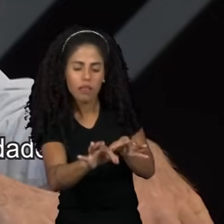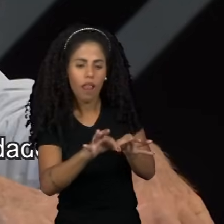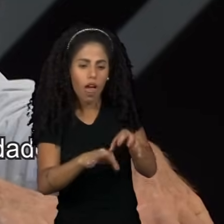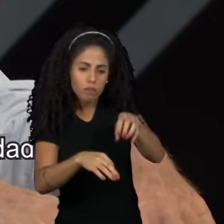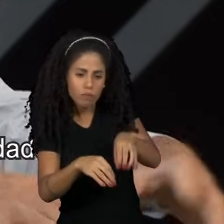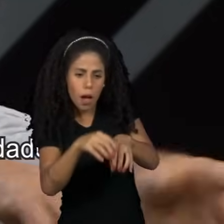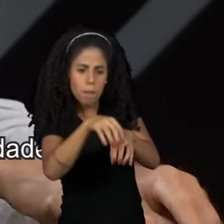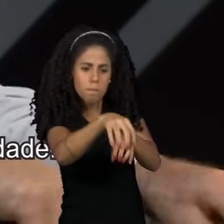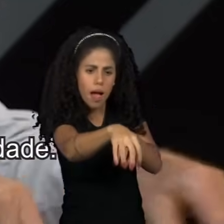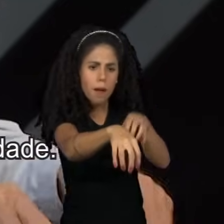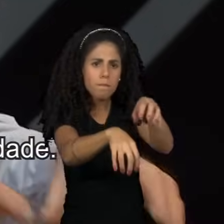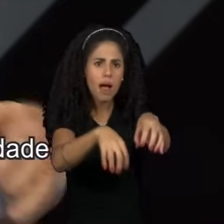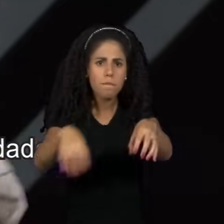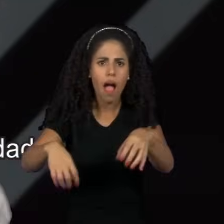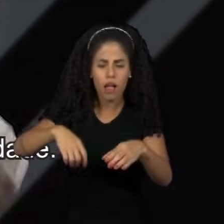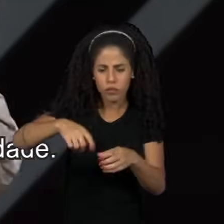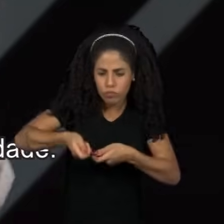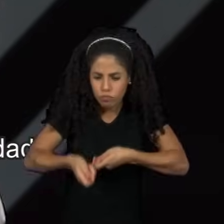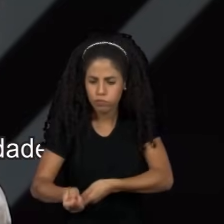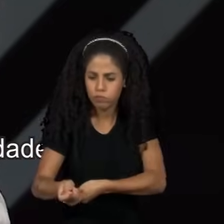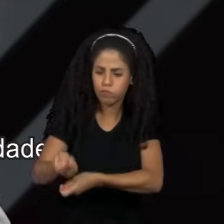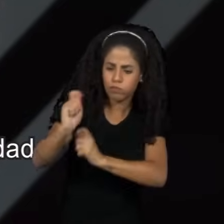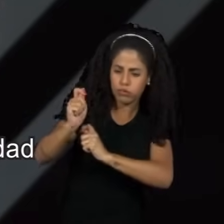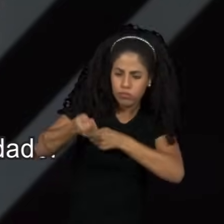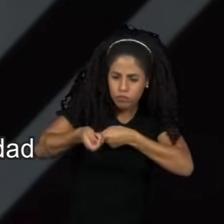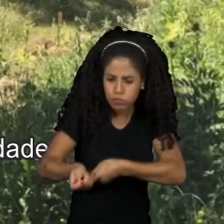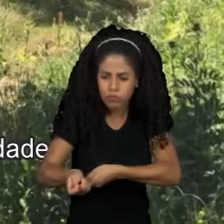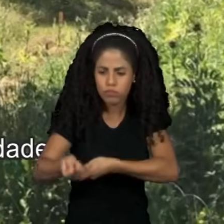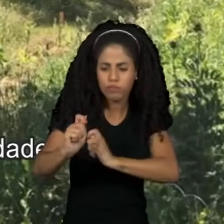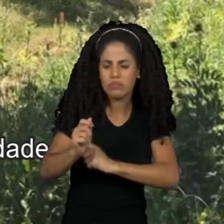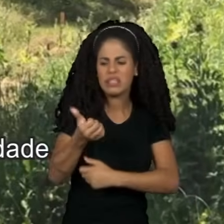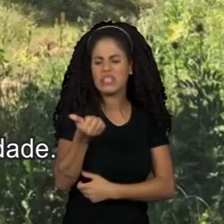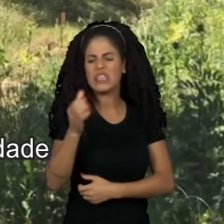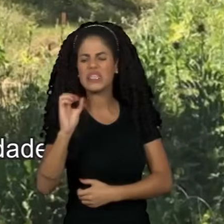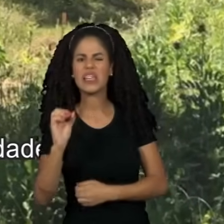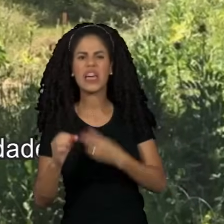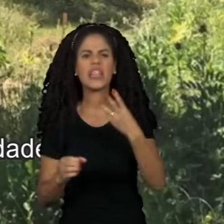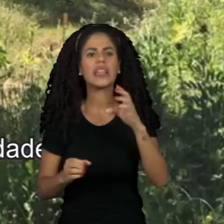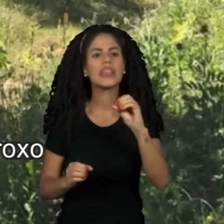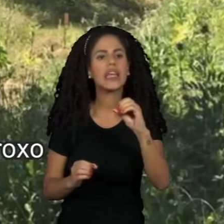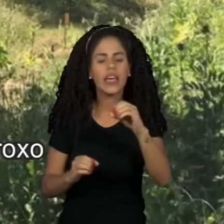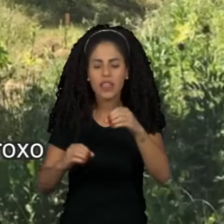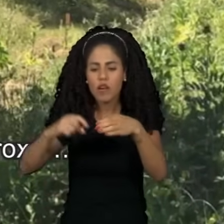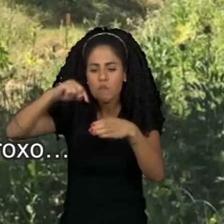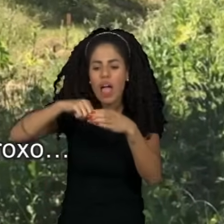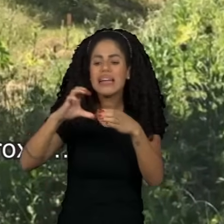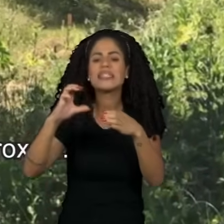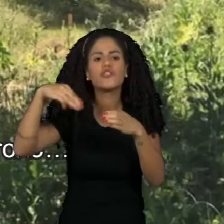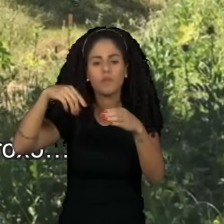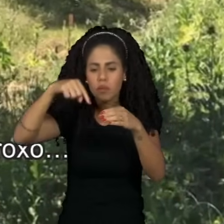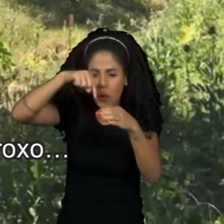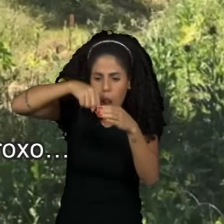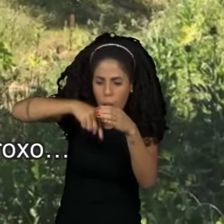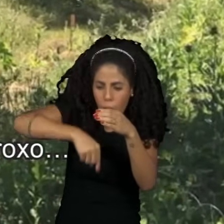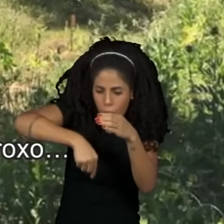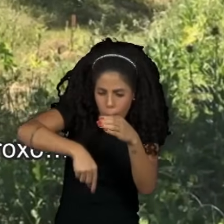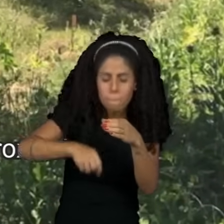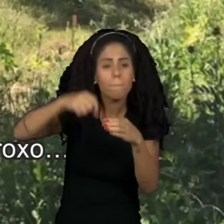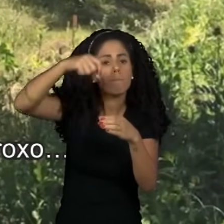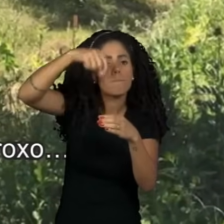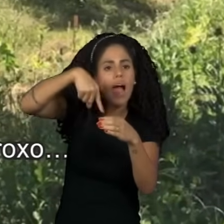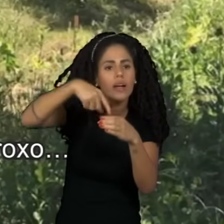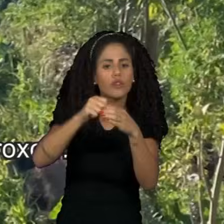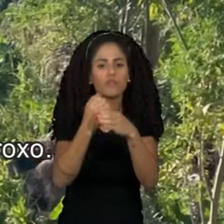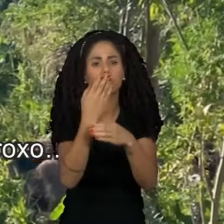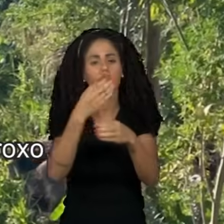a terra um pouquinho, em 60 por 60, talvez 30 centímetros de profundidade, e cortando a vegetação no